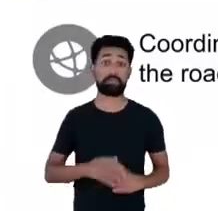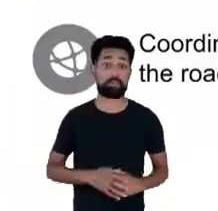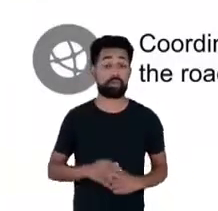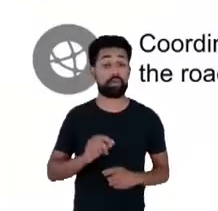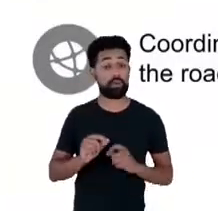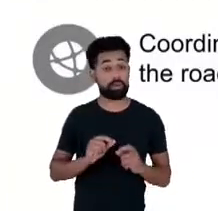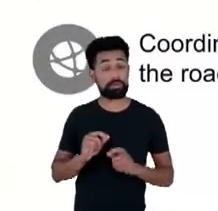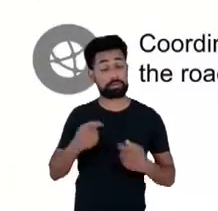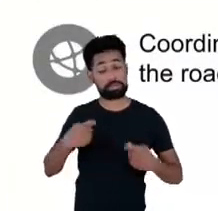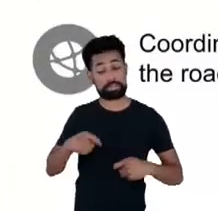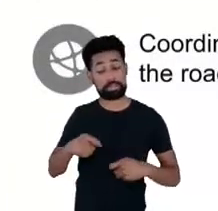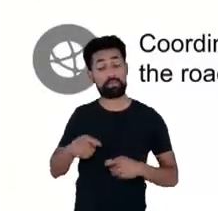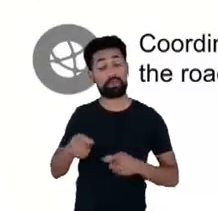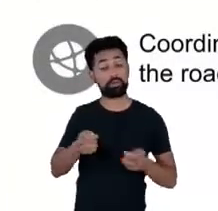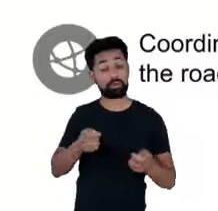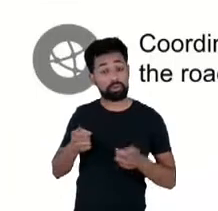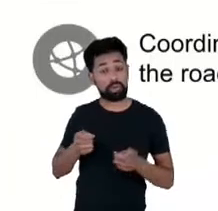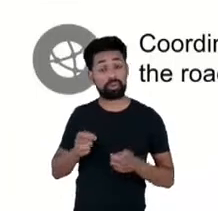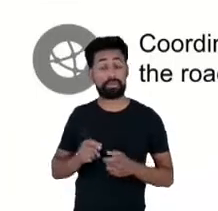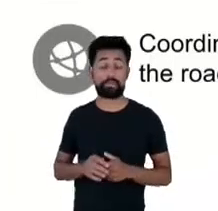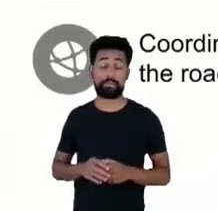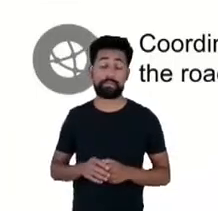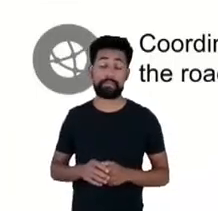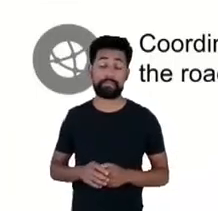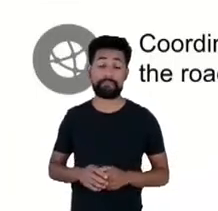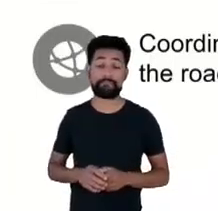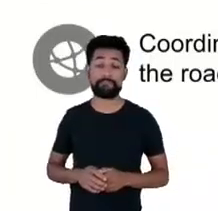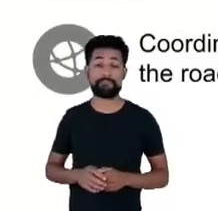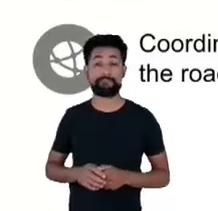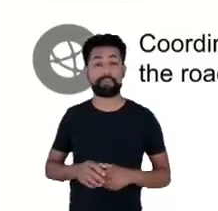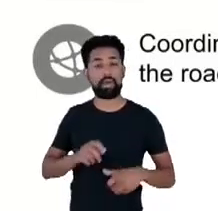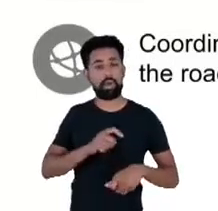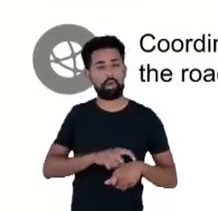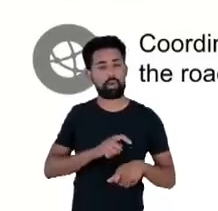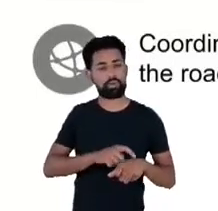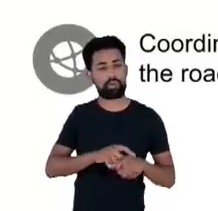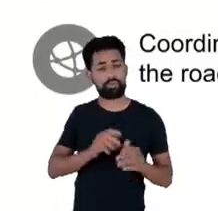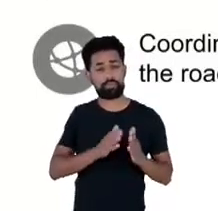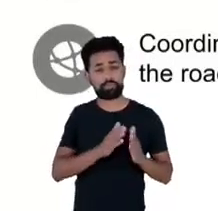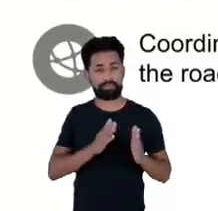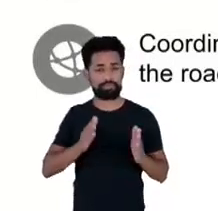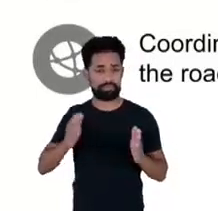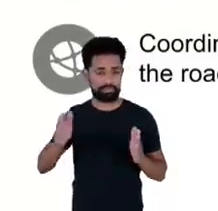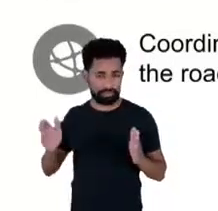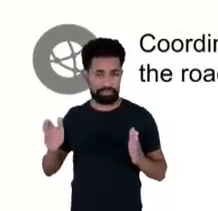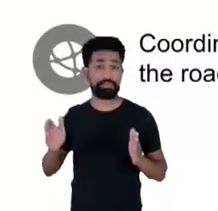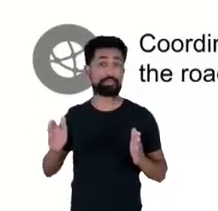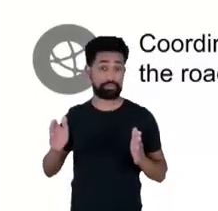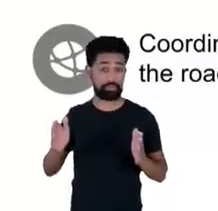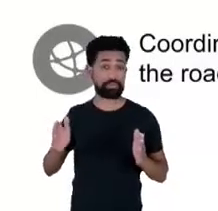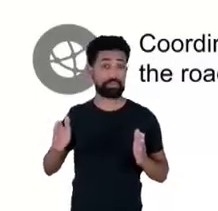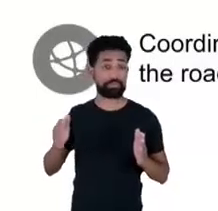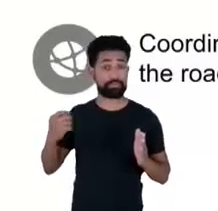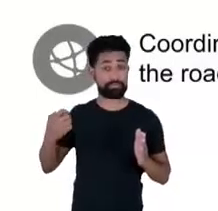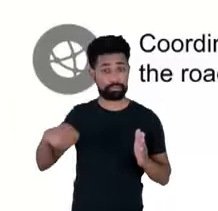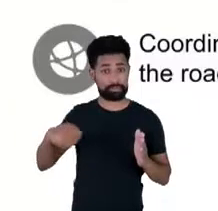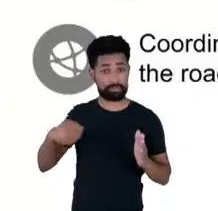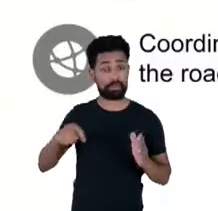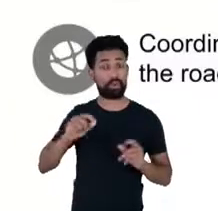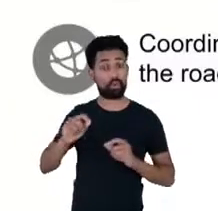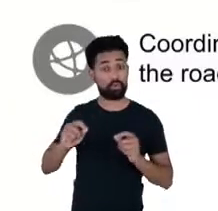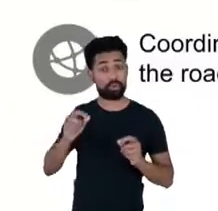ajustada ao tempo mais expandido e há uma expansão também do alcance de um